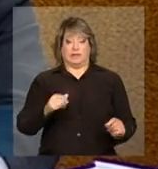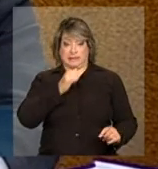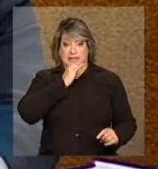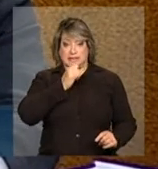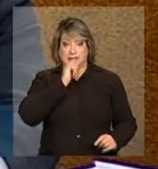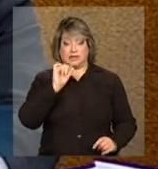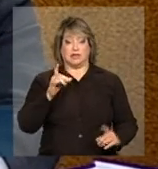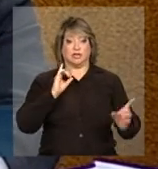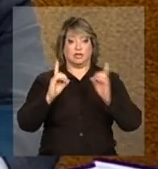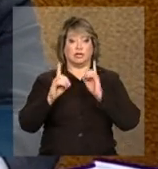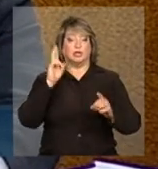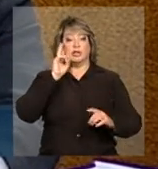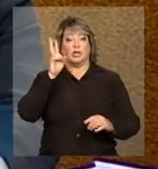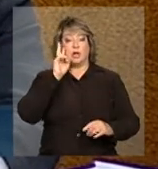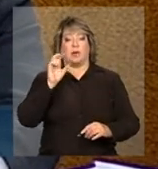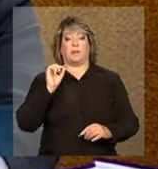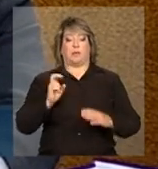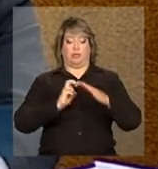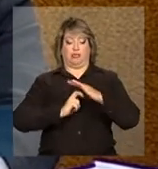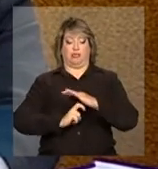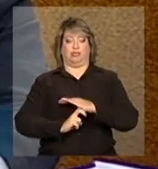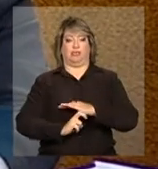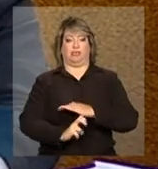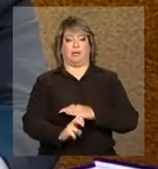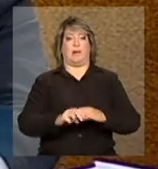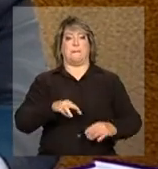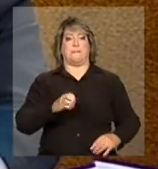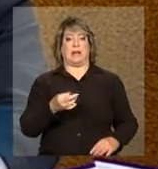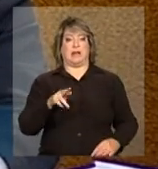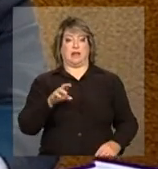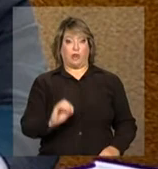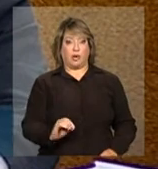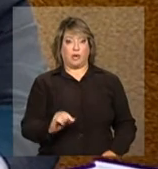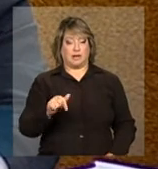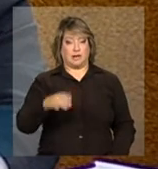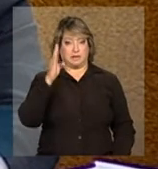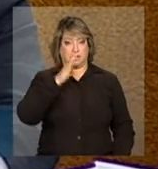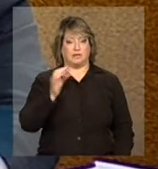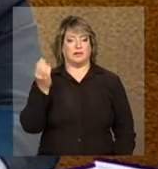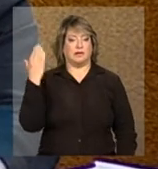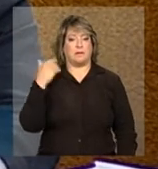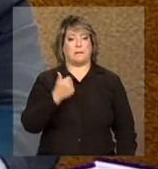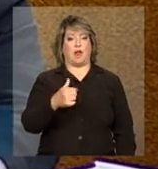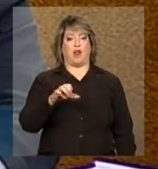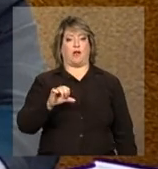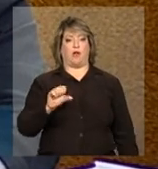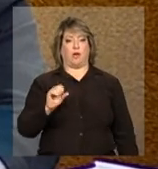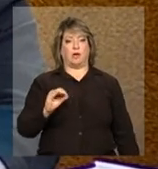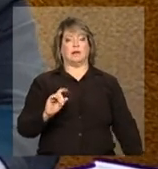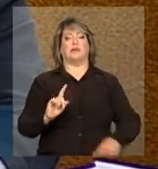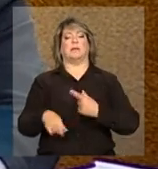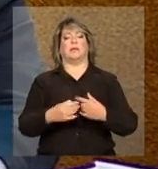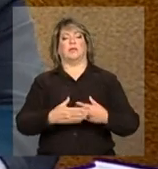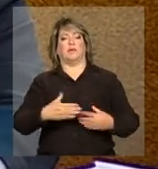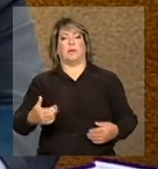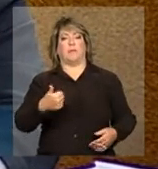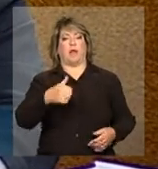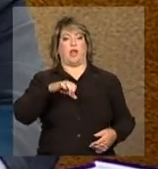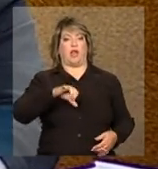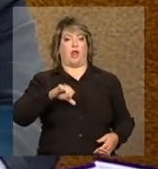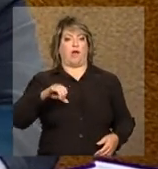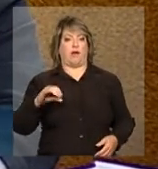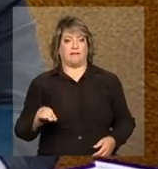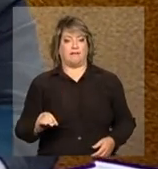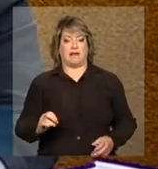exemplo, a discussão do metrô no Brasil, durante a década de 80 e muito tempo na década de 90, a discussão do metrô em